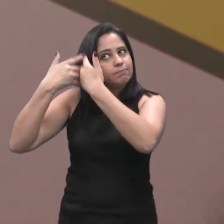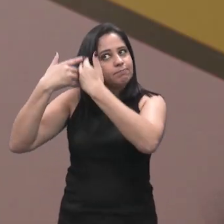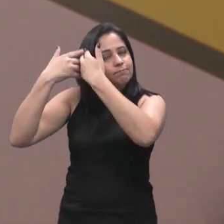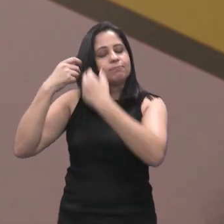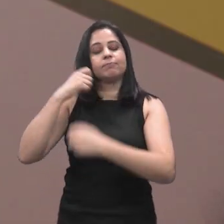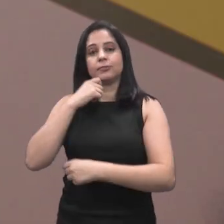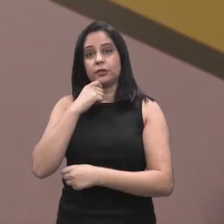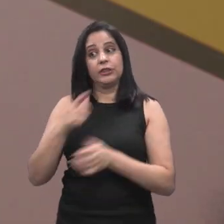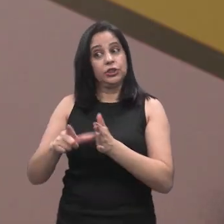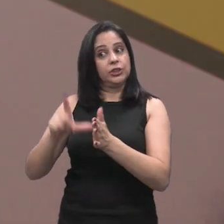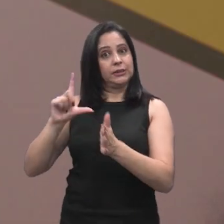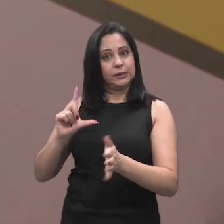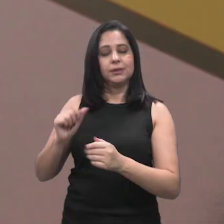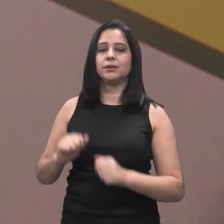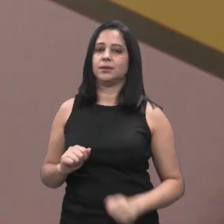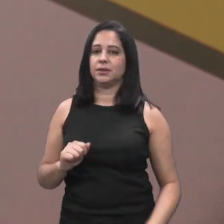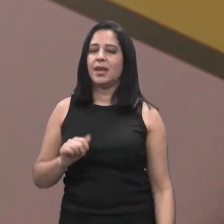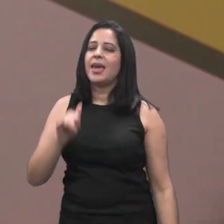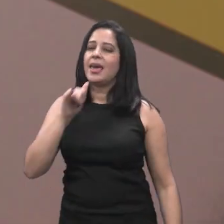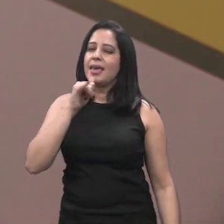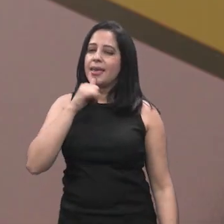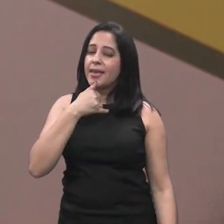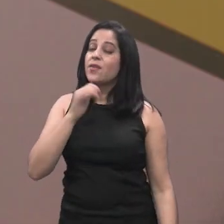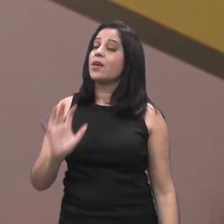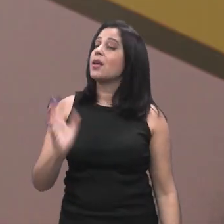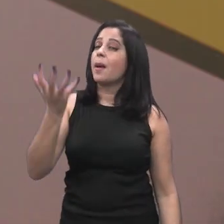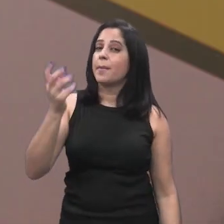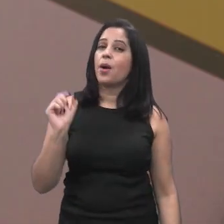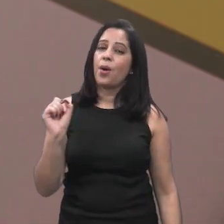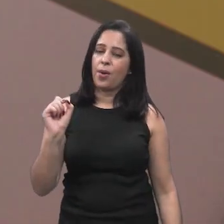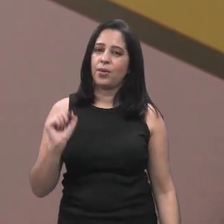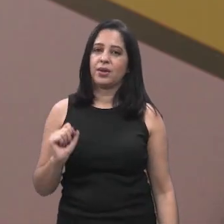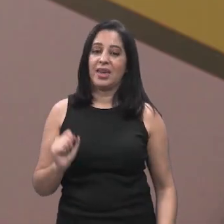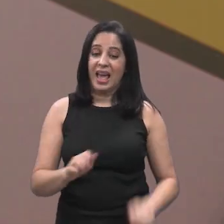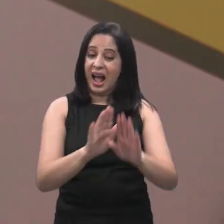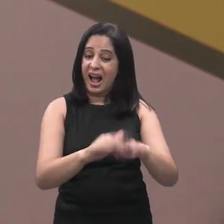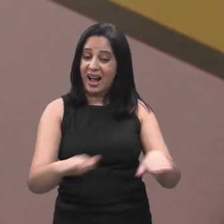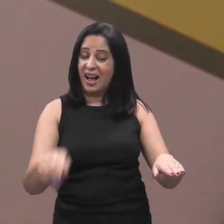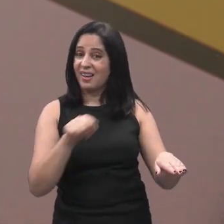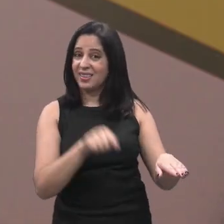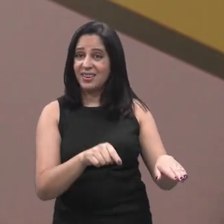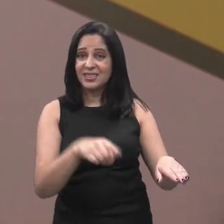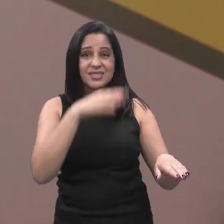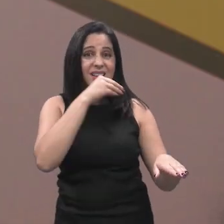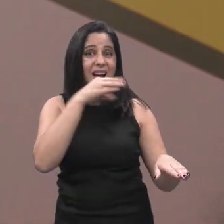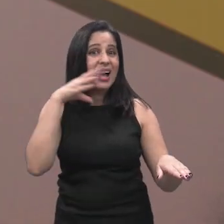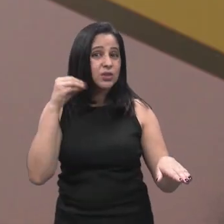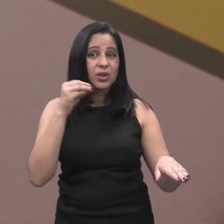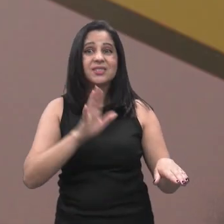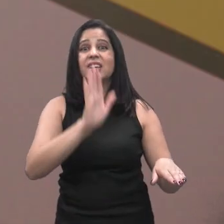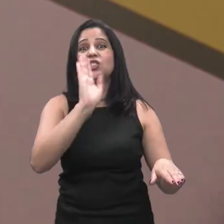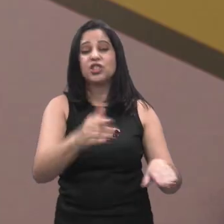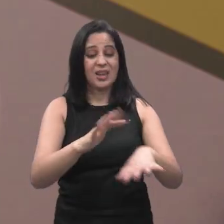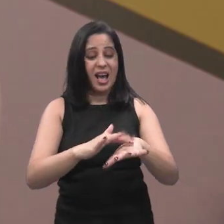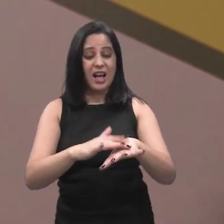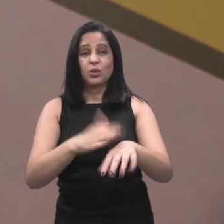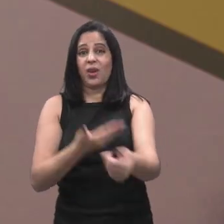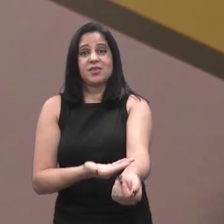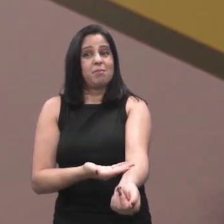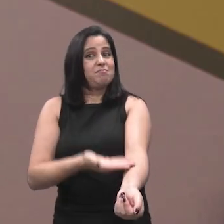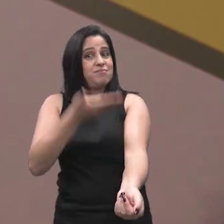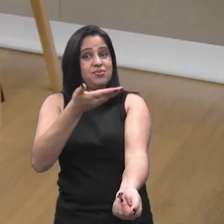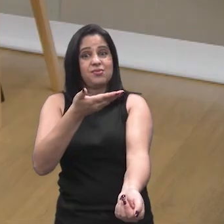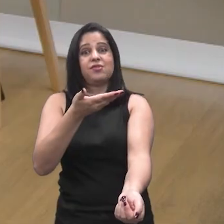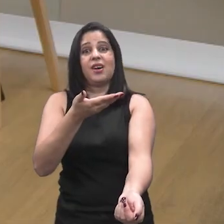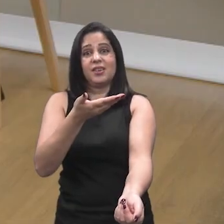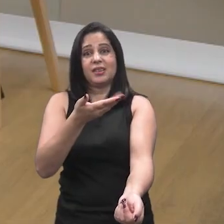infelizmente, o que a gente tem visto são crianças e pré-adolescentes com hipertensão arterial secundária a maus hábitos,